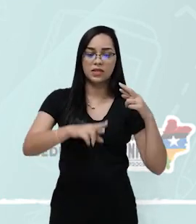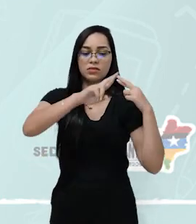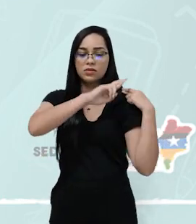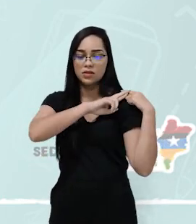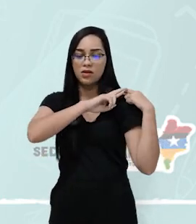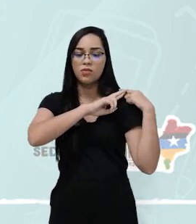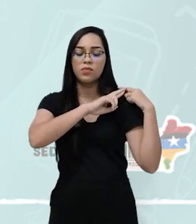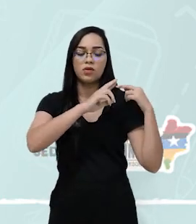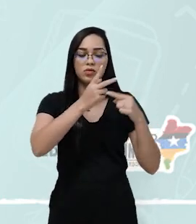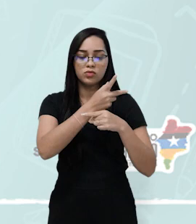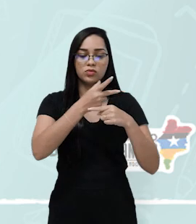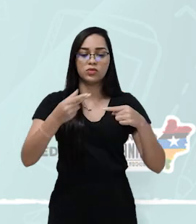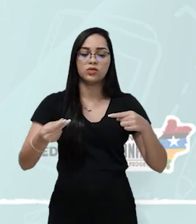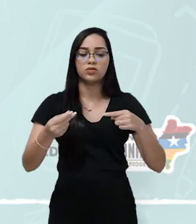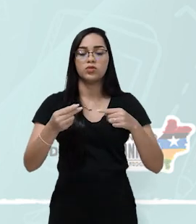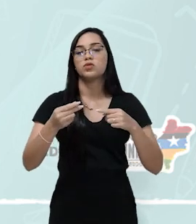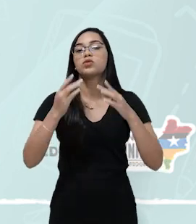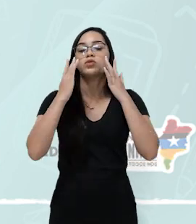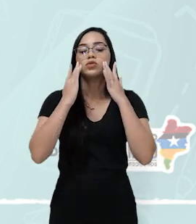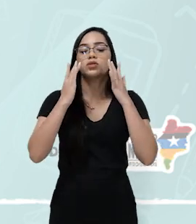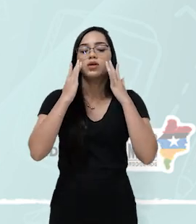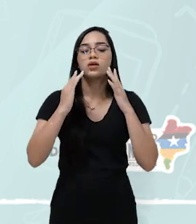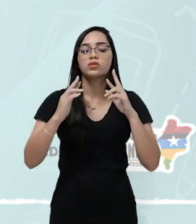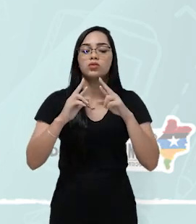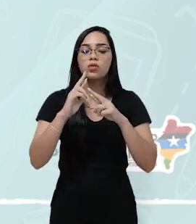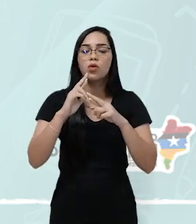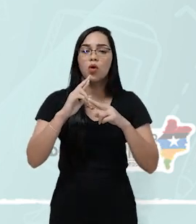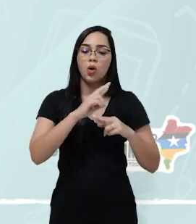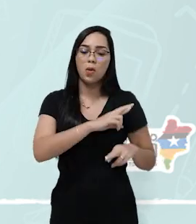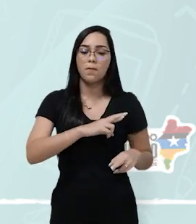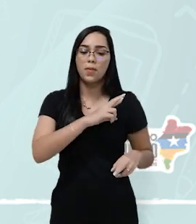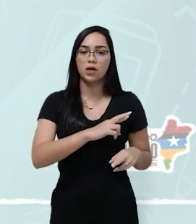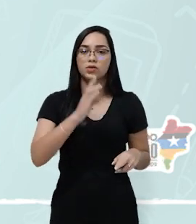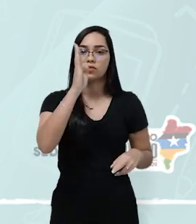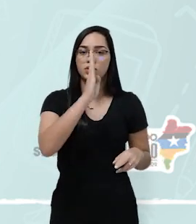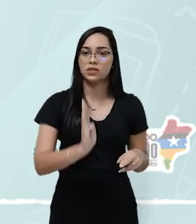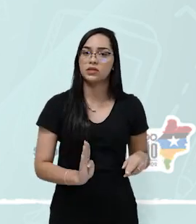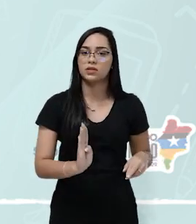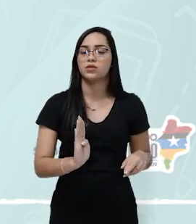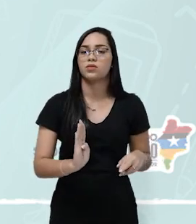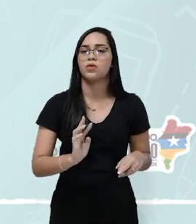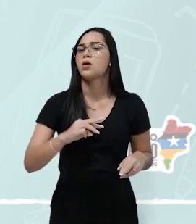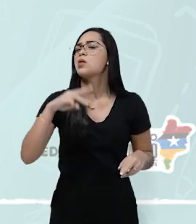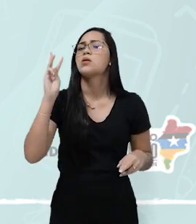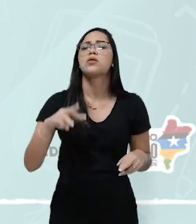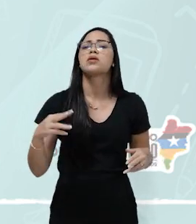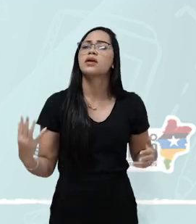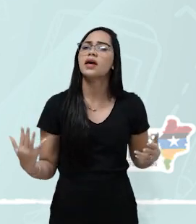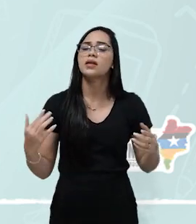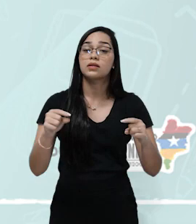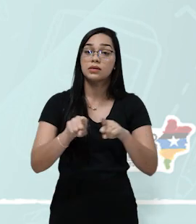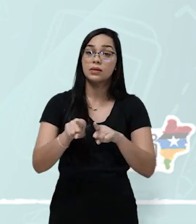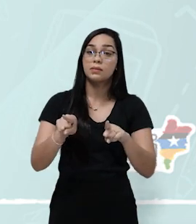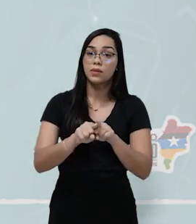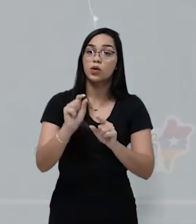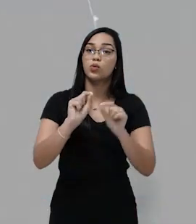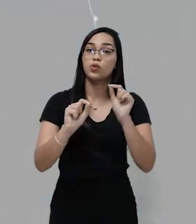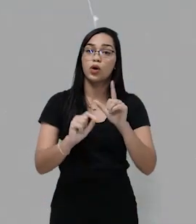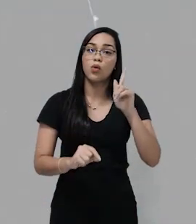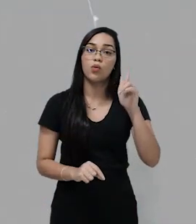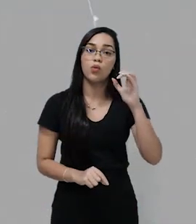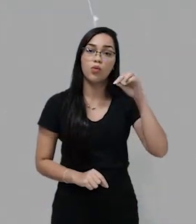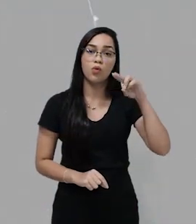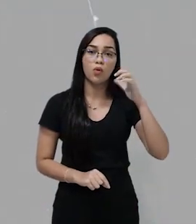Nacional. Quem foi que introduziu? Quem é o responsável? É o Martins Pena? Não, é também o Gonçalves